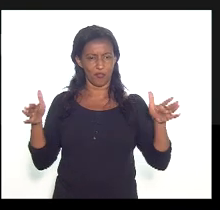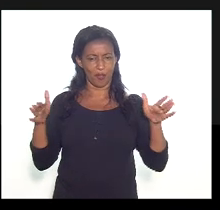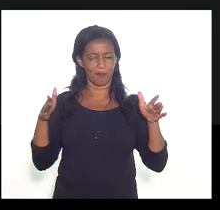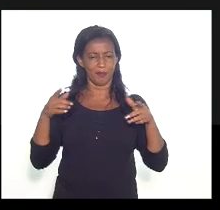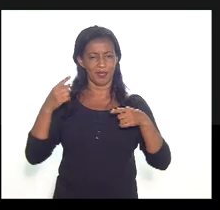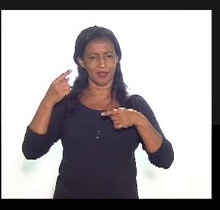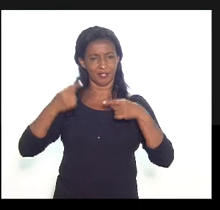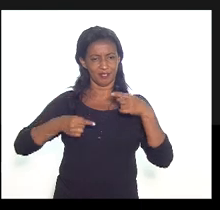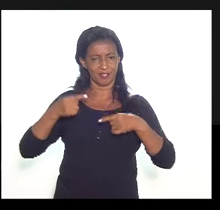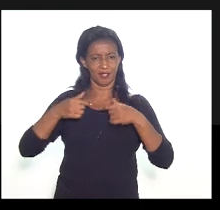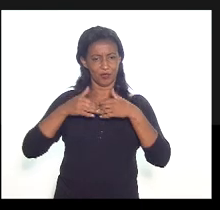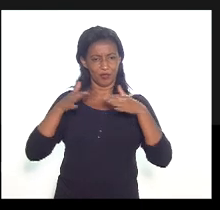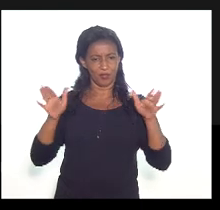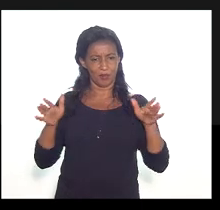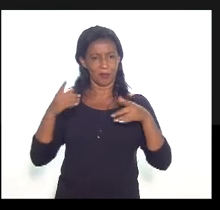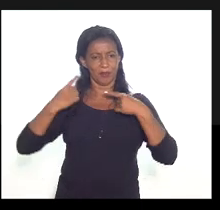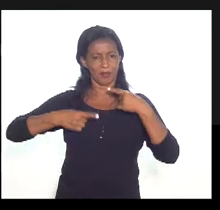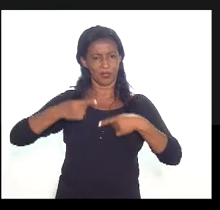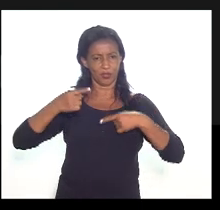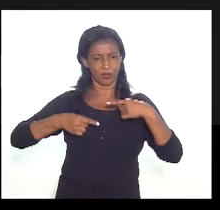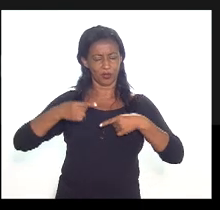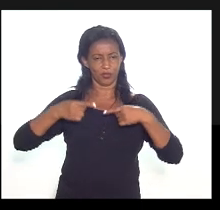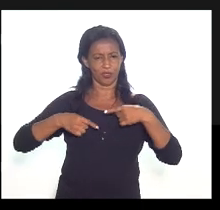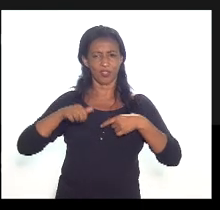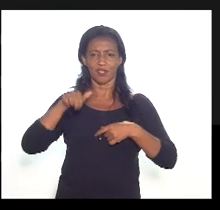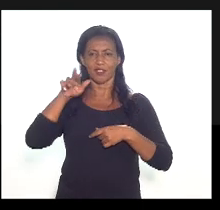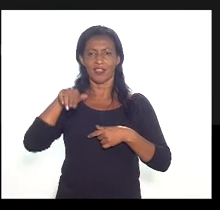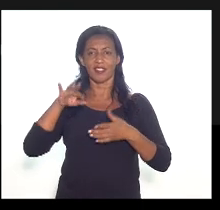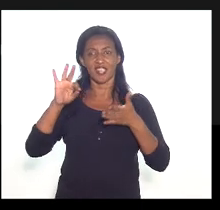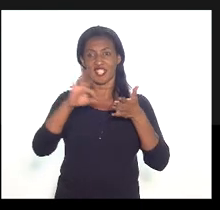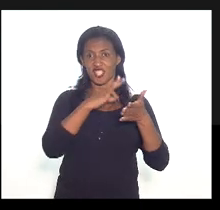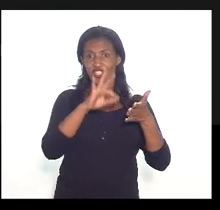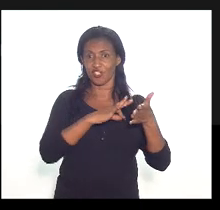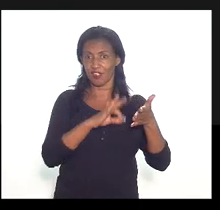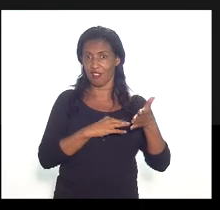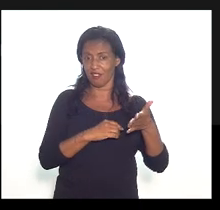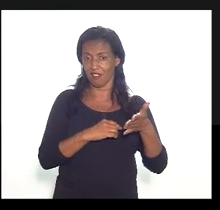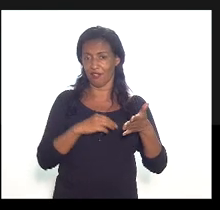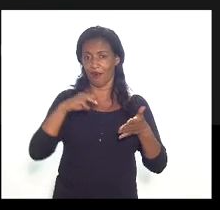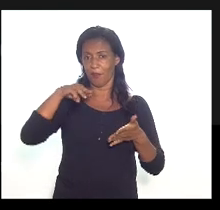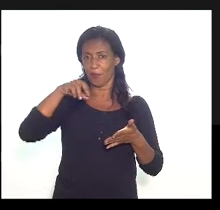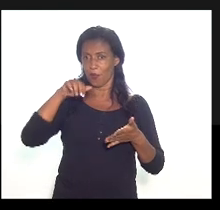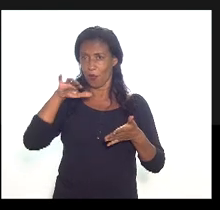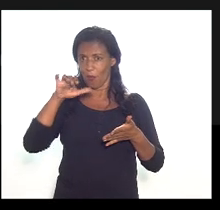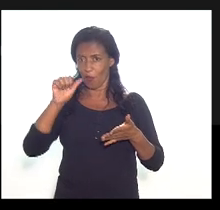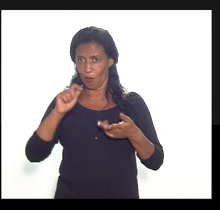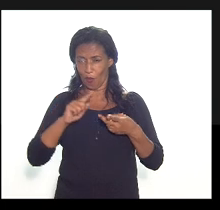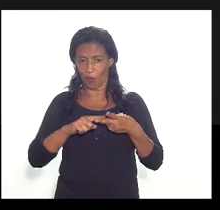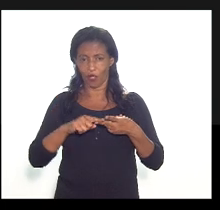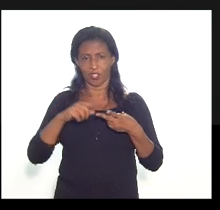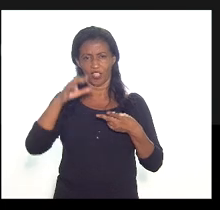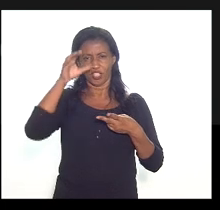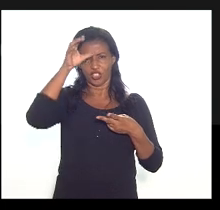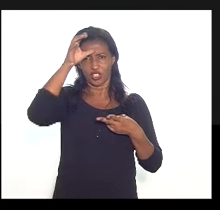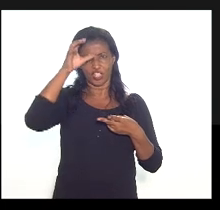minutinho. Vou abrir para discutir. Quem quiser discutir, se inscreva. Deputada Mônica Francisco.